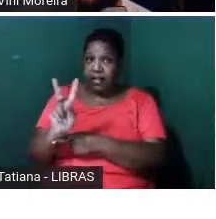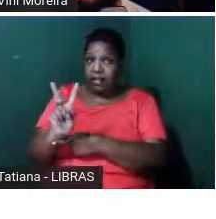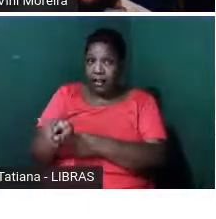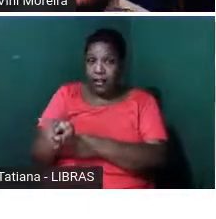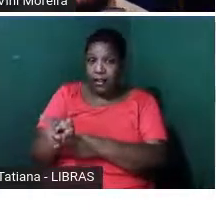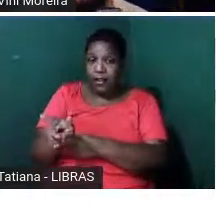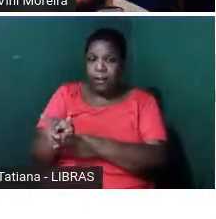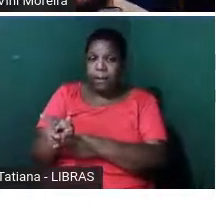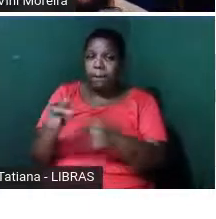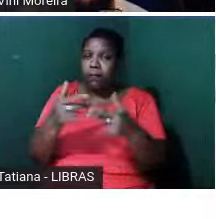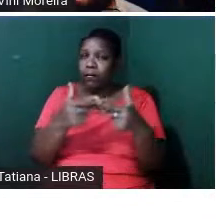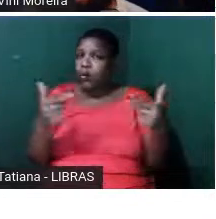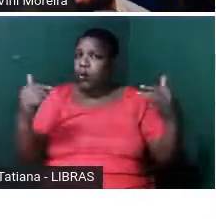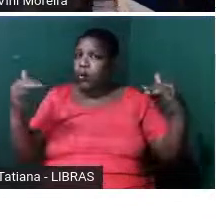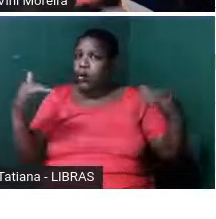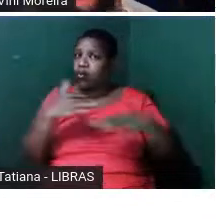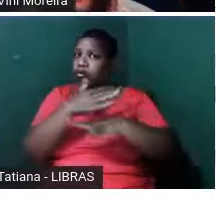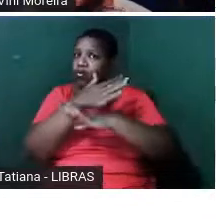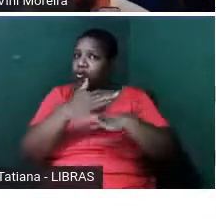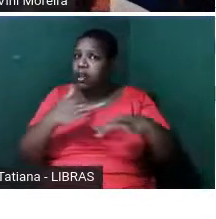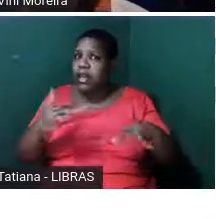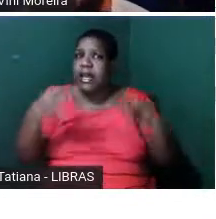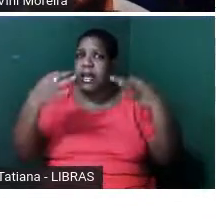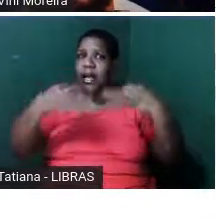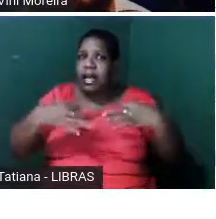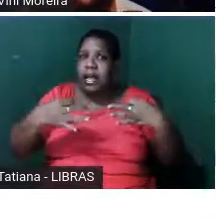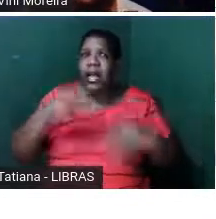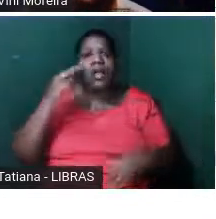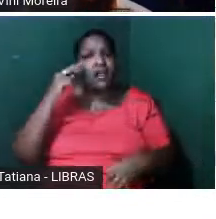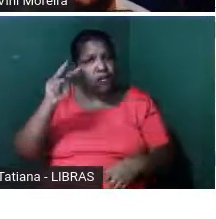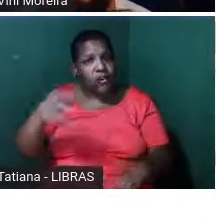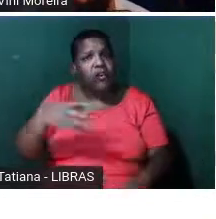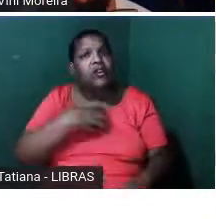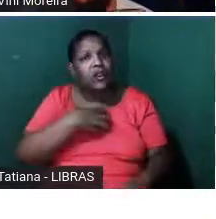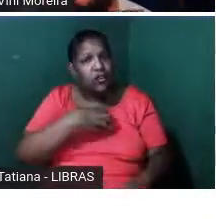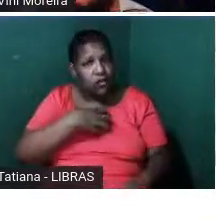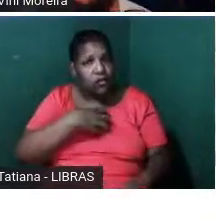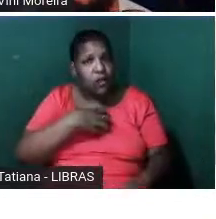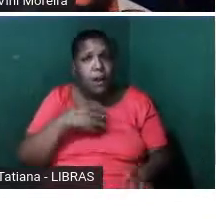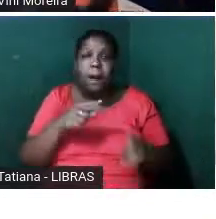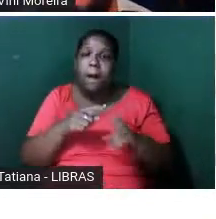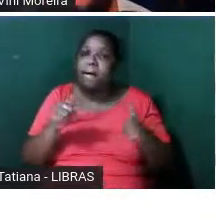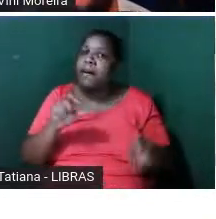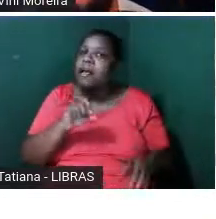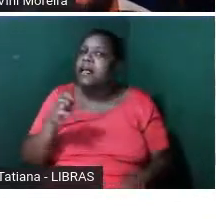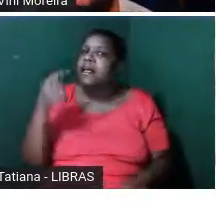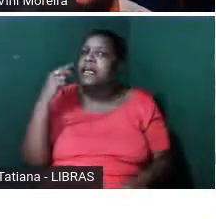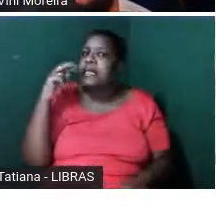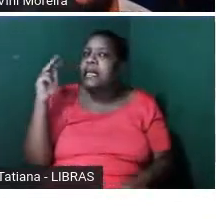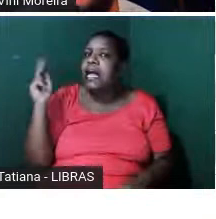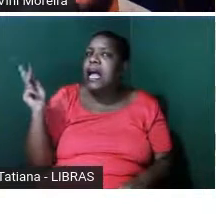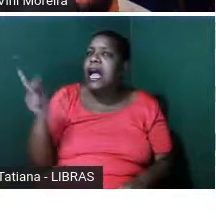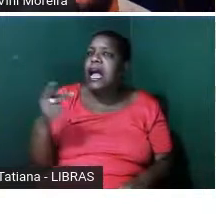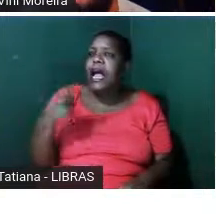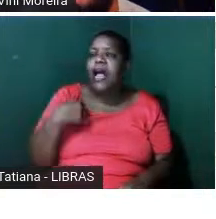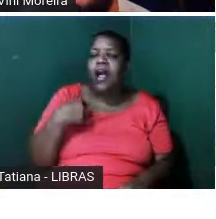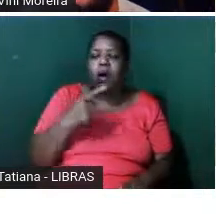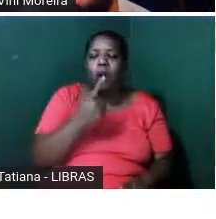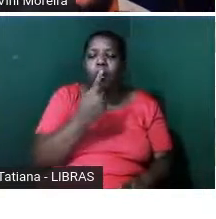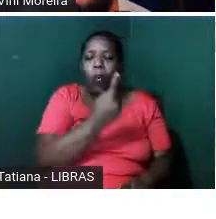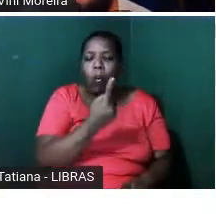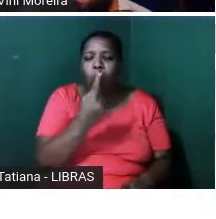é uma coisa fluido é perfeita porque é para você assistir dessa forma mas se você vier quadro a